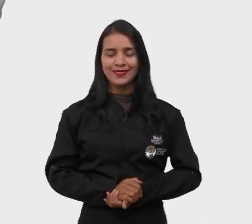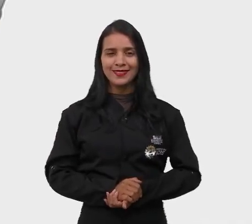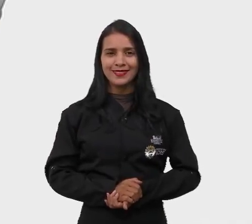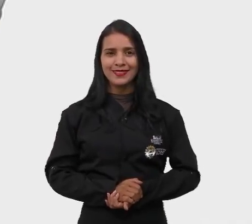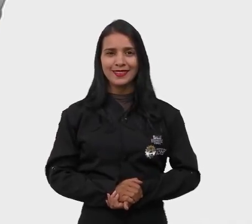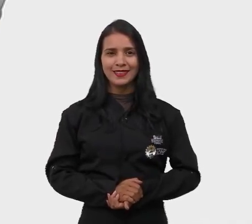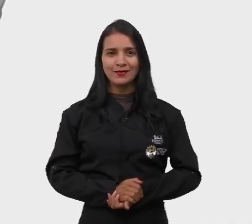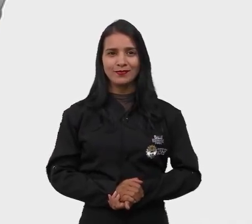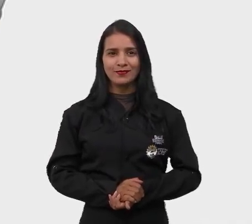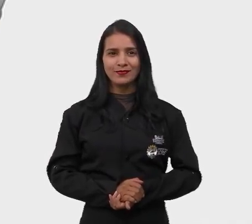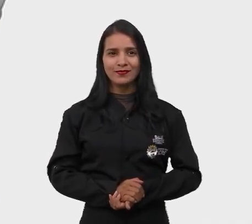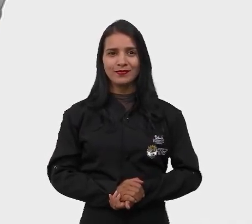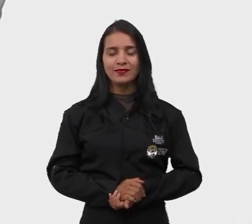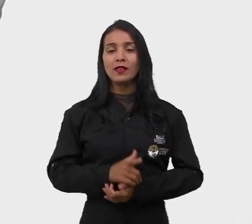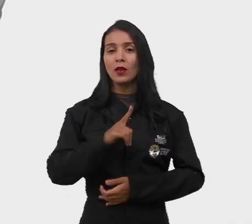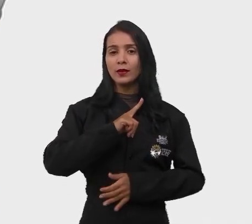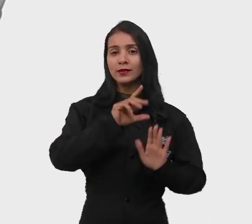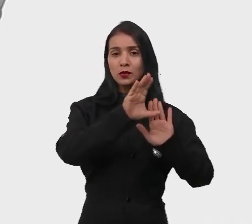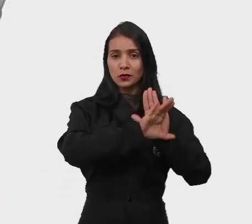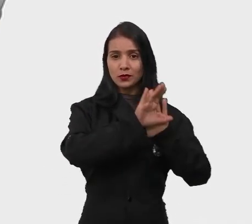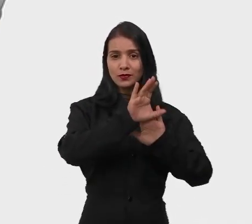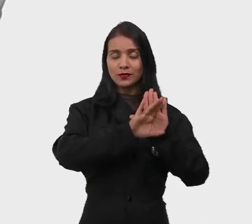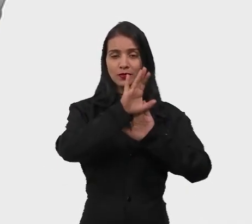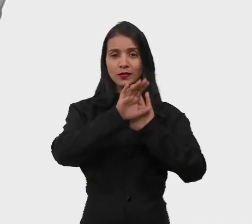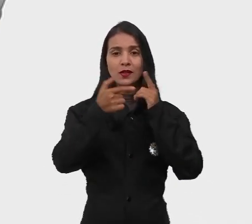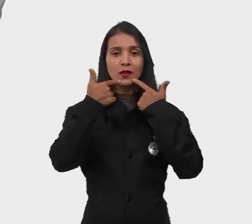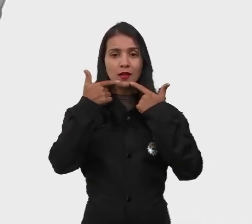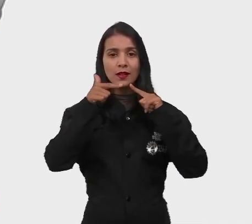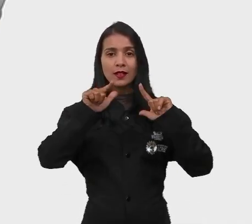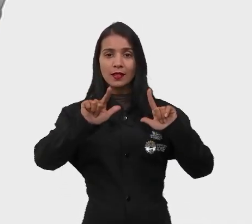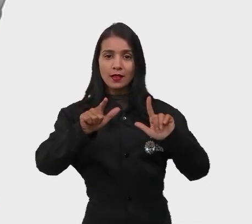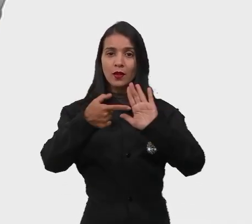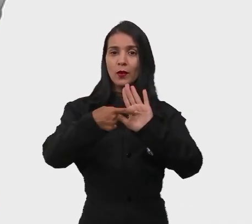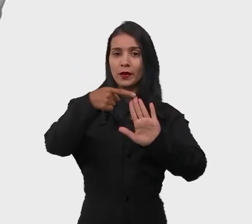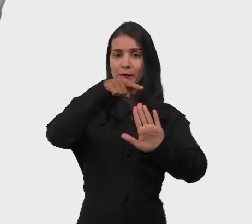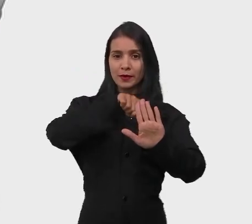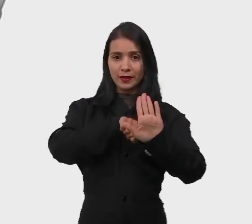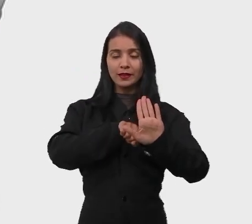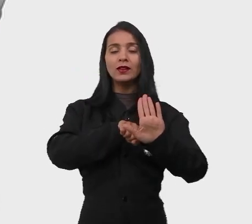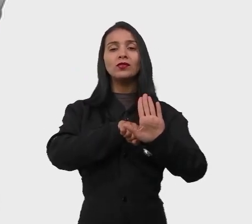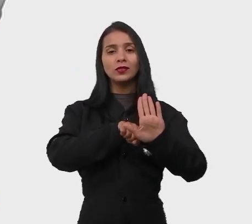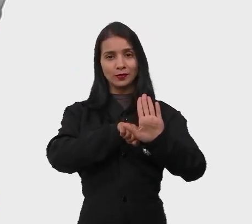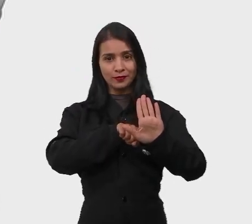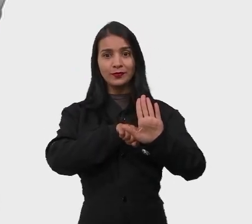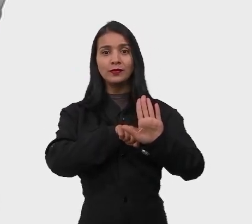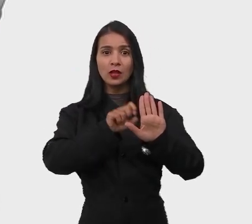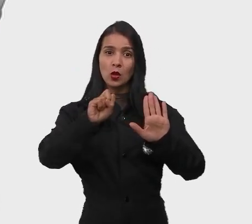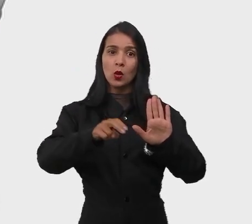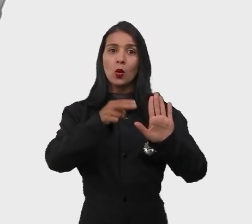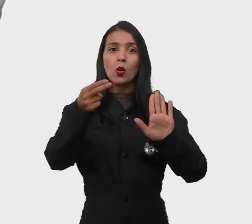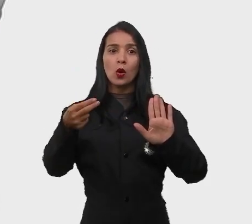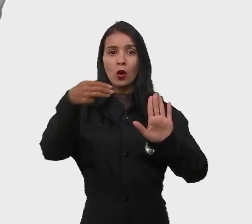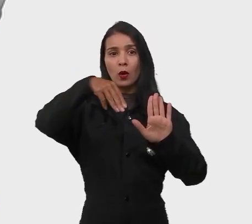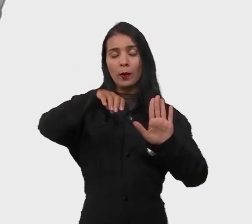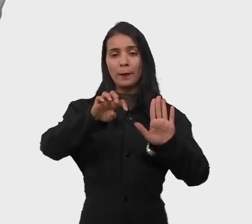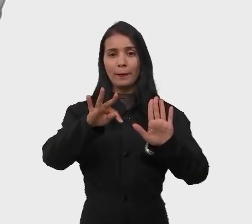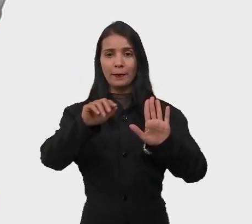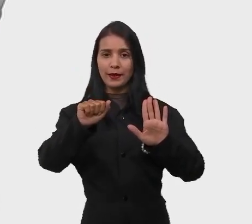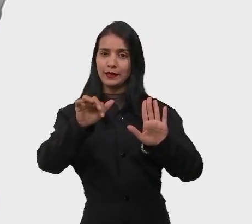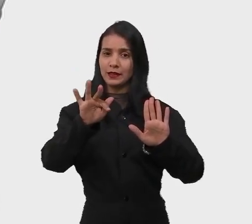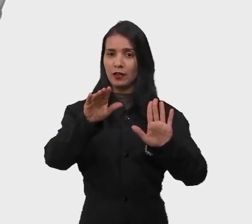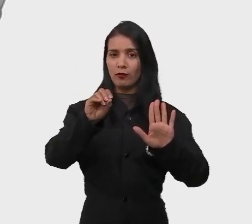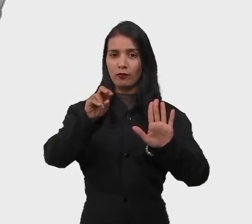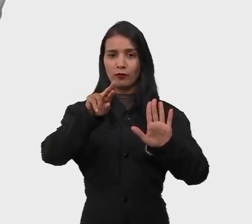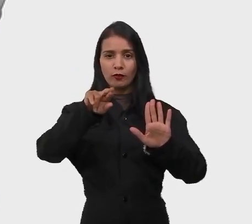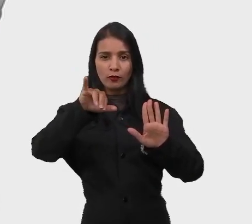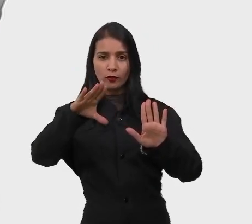então aí temos o conceito de linguagem figurado, né, chamado também de linguagem metafórico, como eu disse para vocês, né, está relacionado